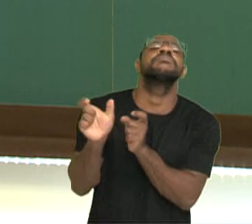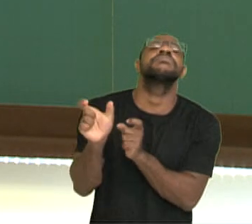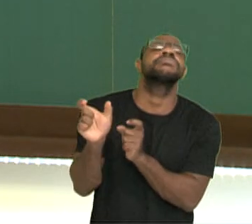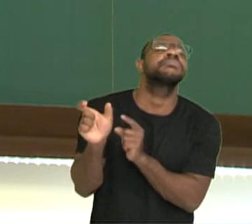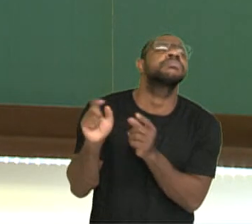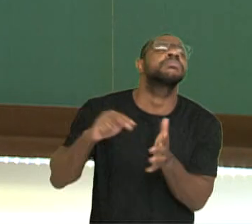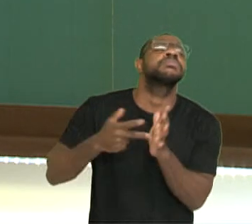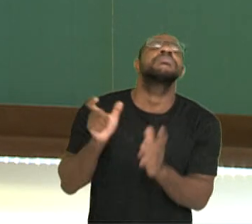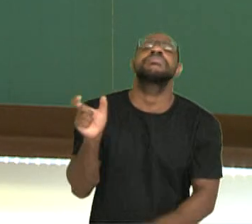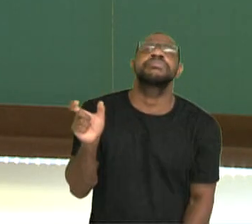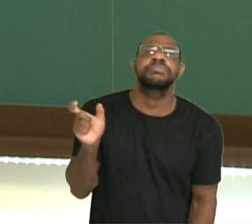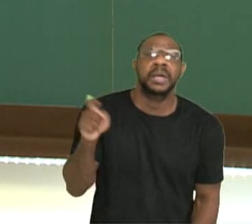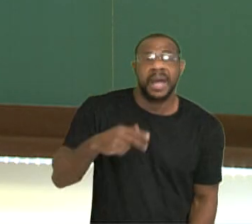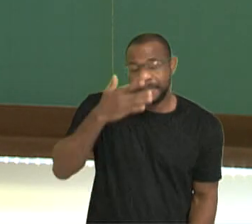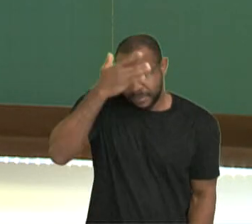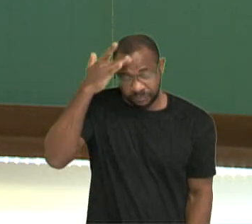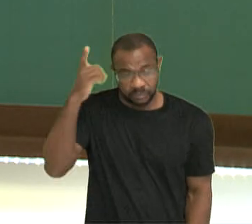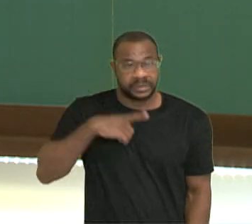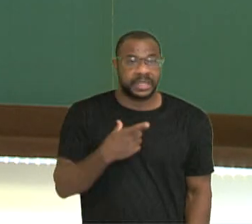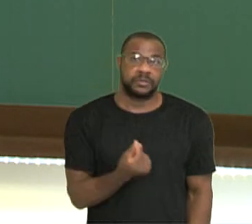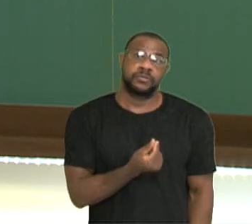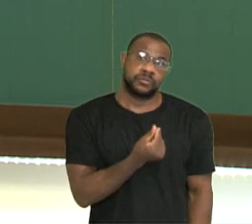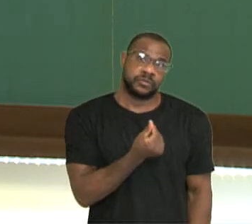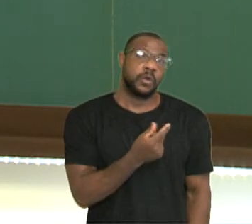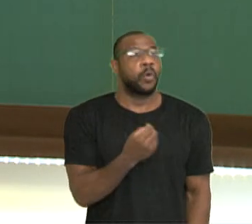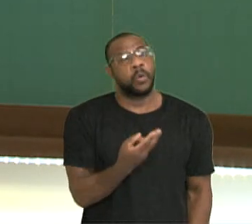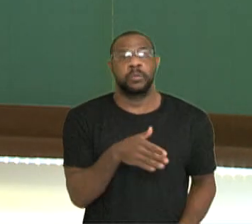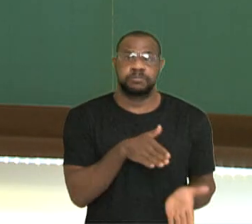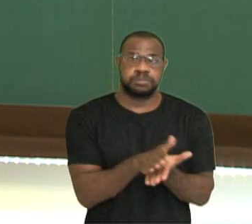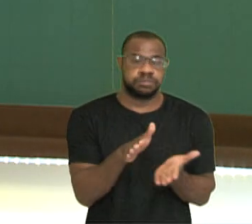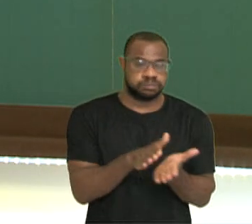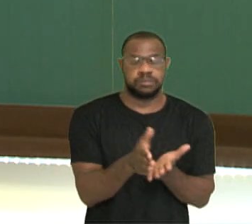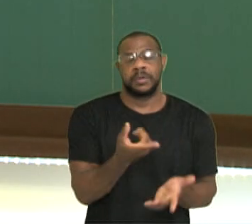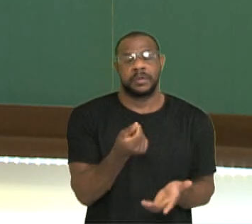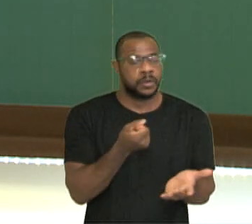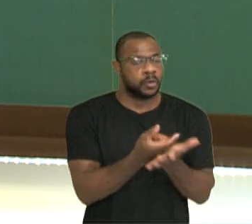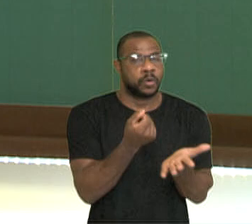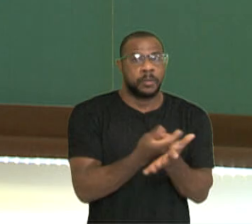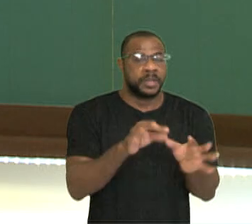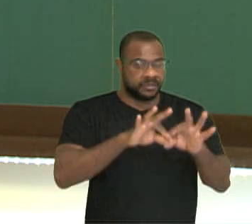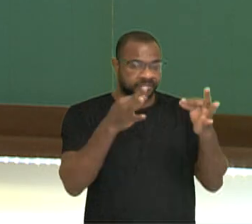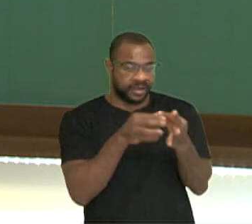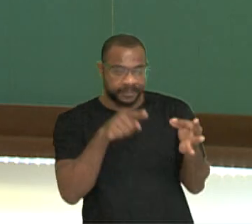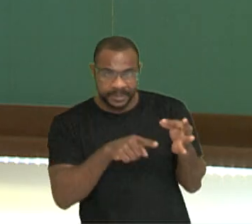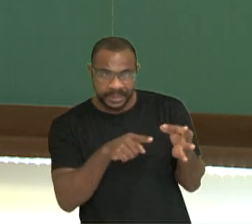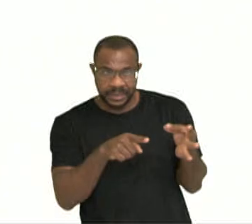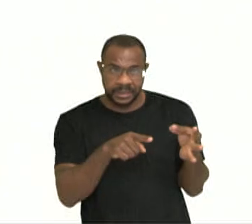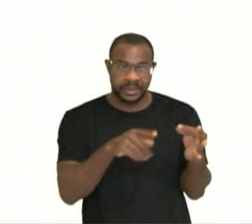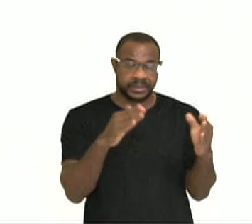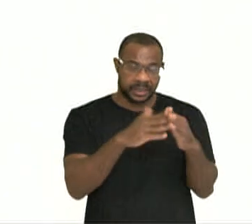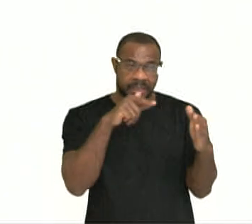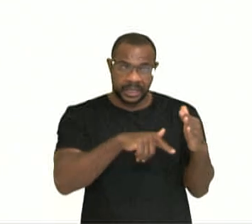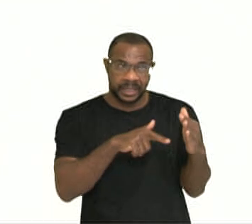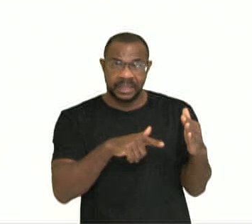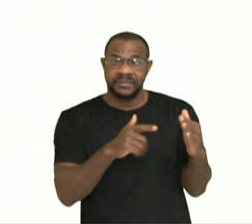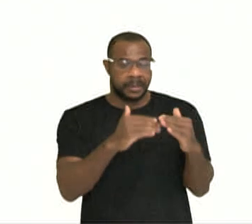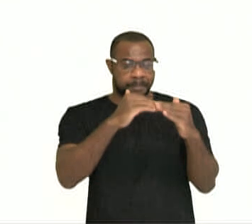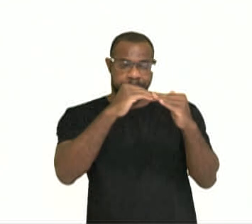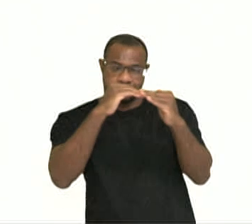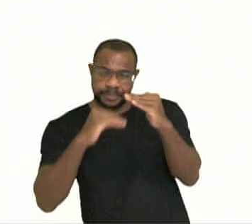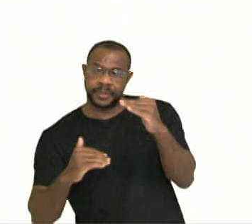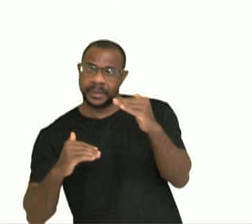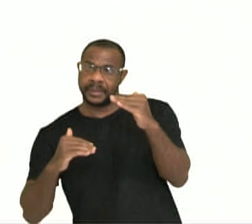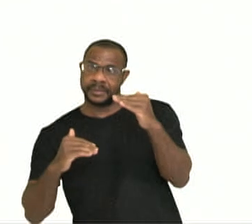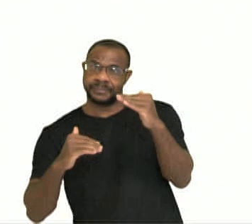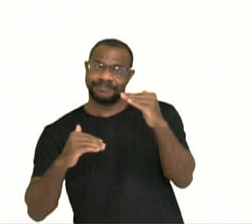a pessoa cujo nível de renda ou consumo per capita de sua família ou domicílio fica abaixo do